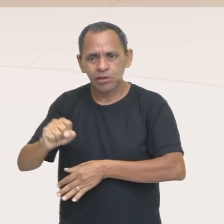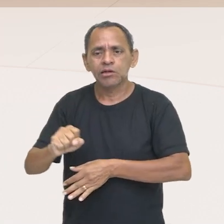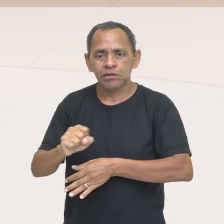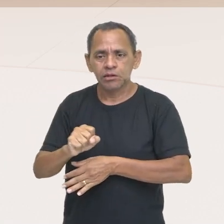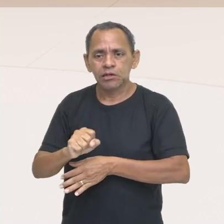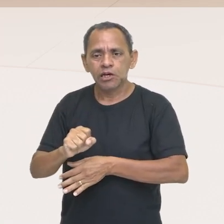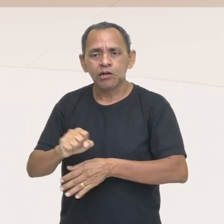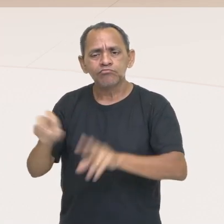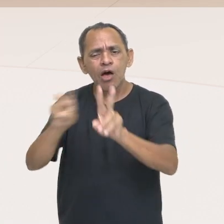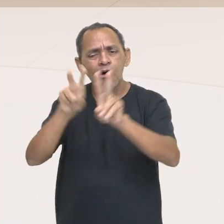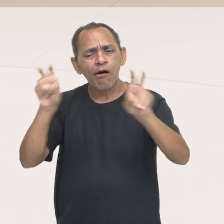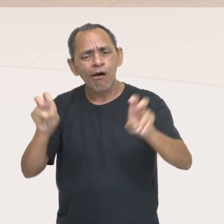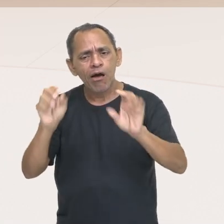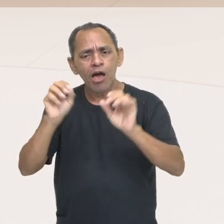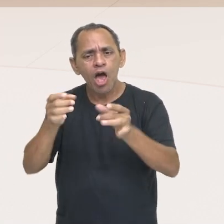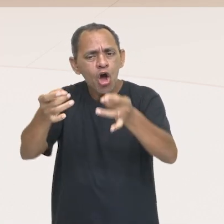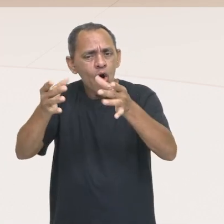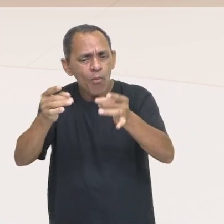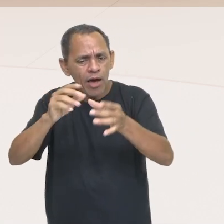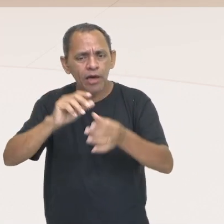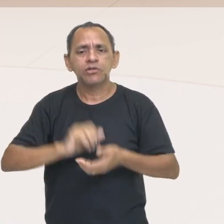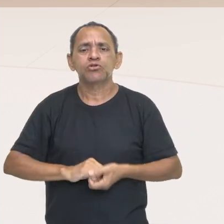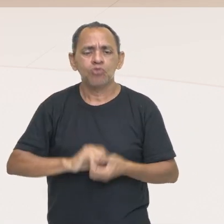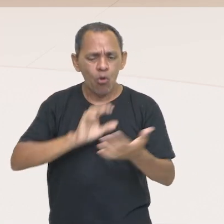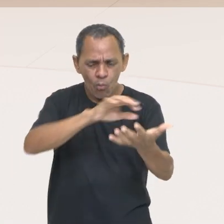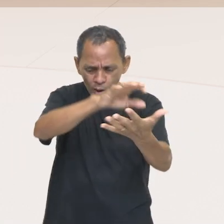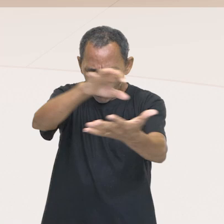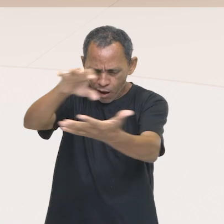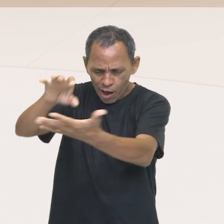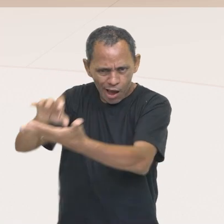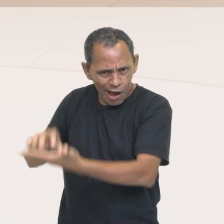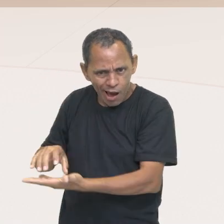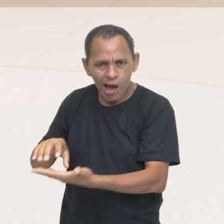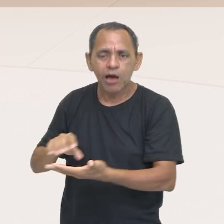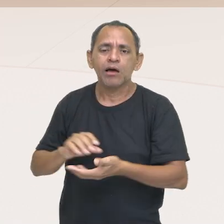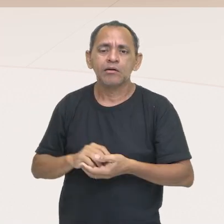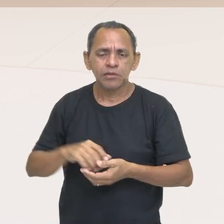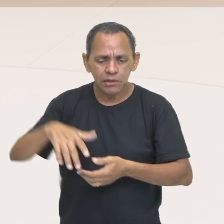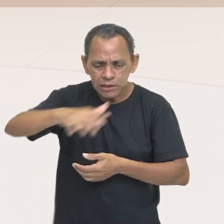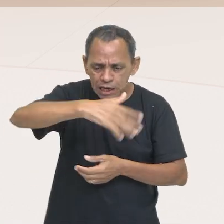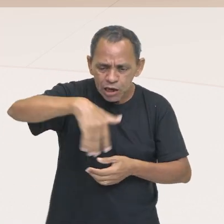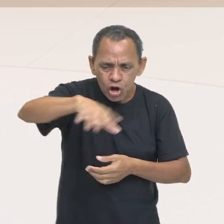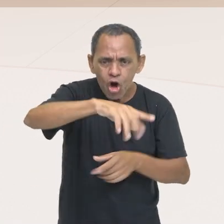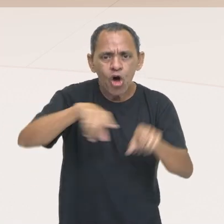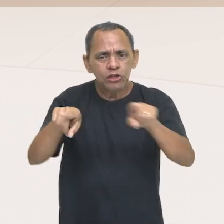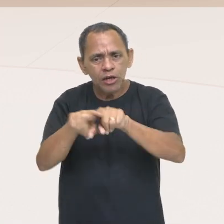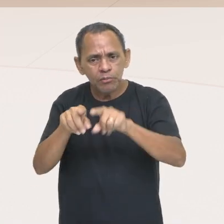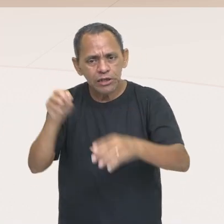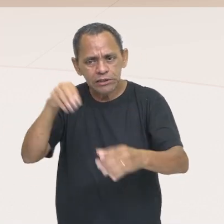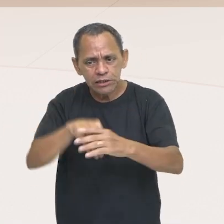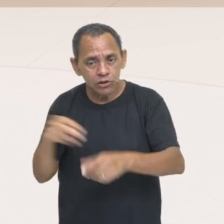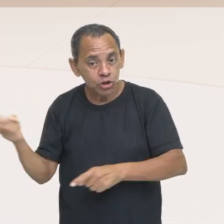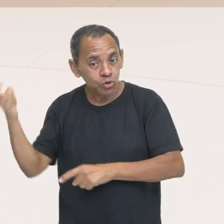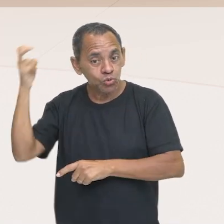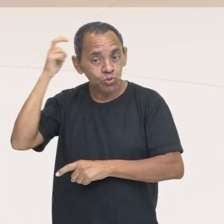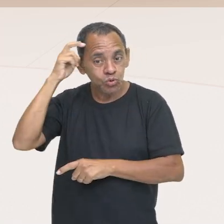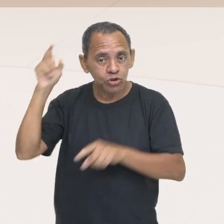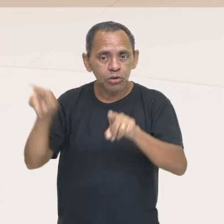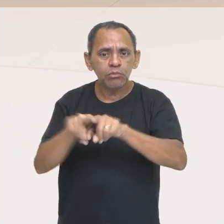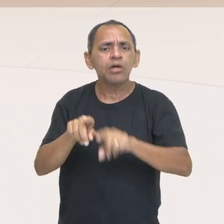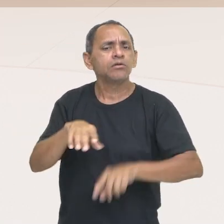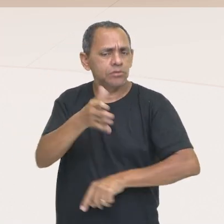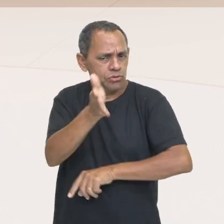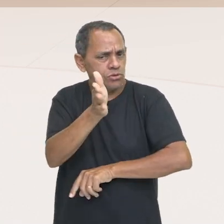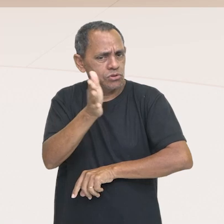comércio entre diversos territórios e diversas culturas, ela já estava acontecendo, né?